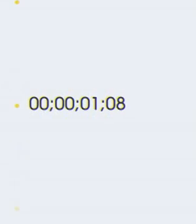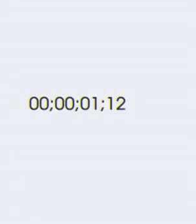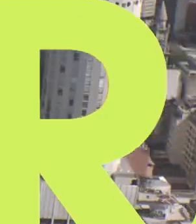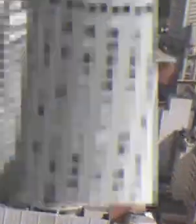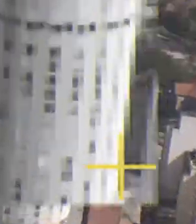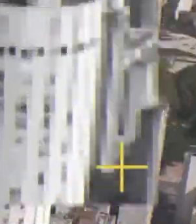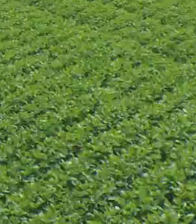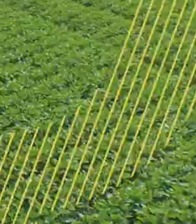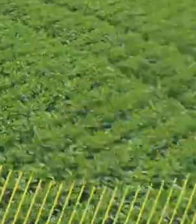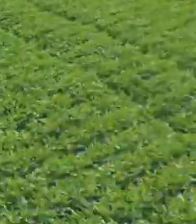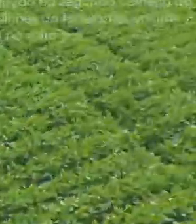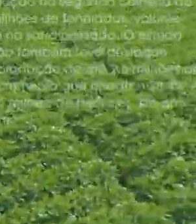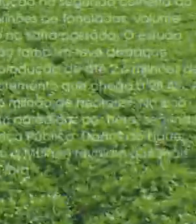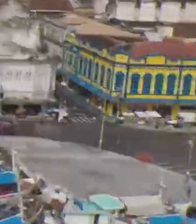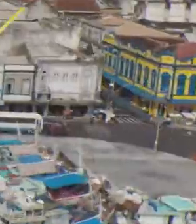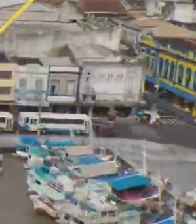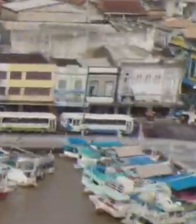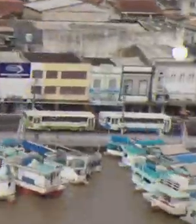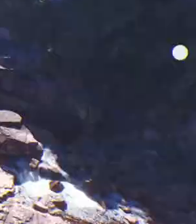Jair Bolsonaro abertura da AgriShow, maior agrícola. Jair